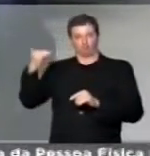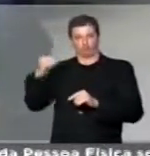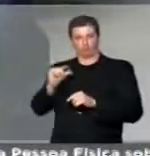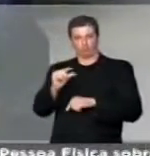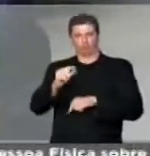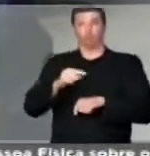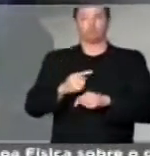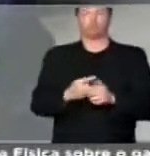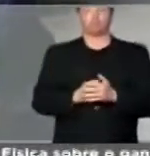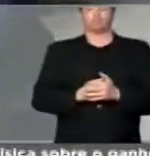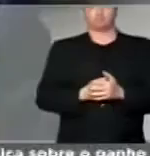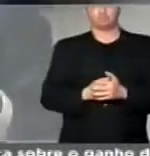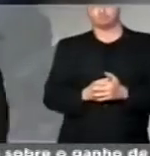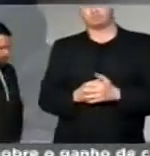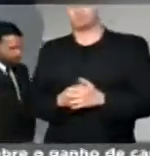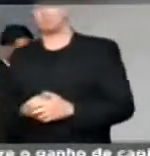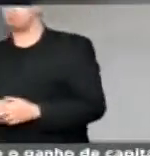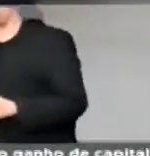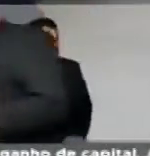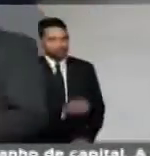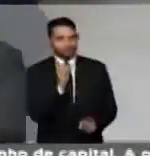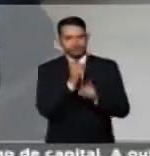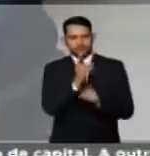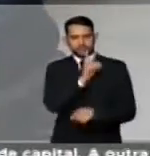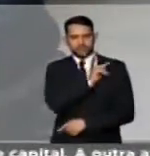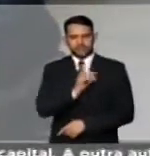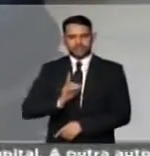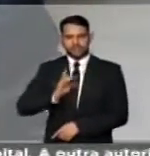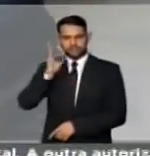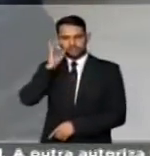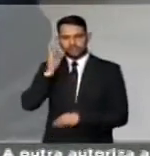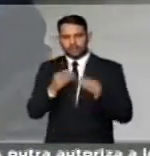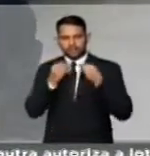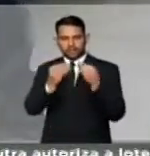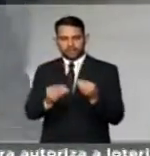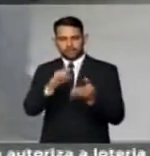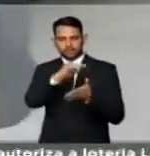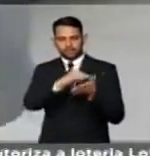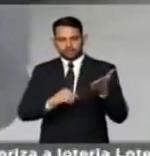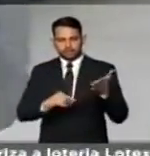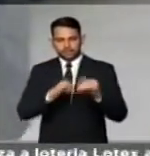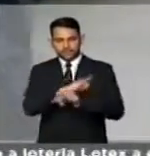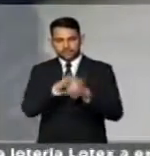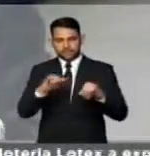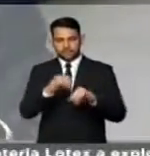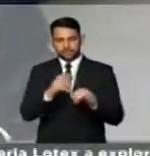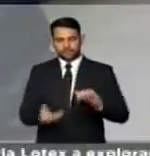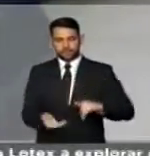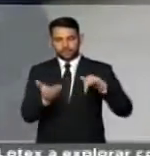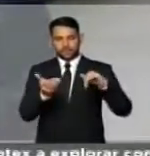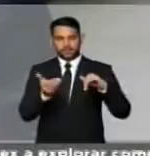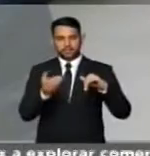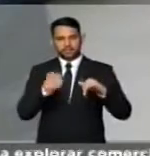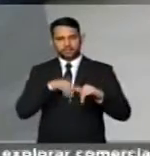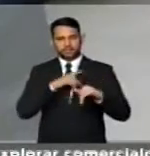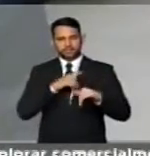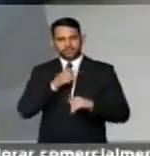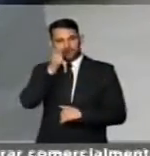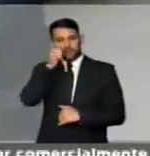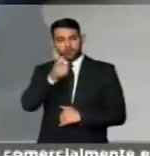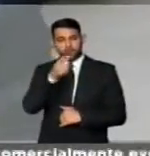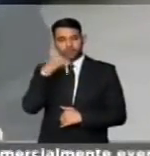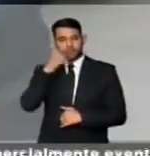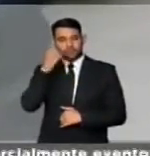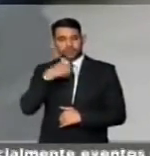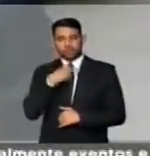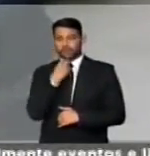da presença da presidenta Dilma ontem para entregar a mensagem ao Congresso Nacional. Não deixa de ser curioso que os deputados